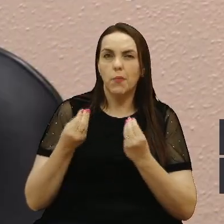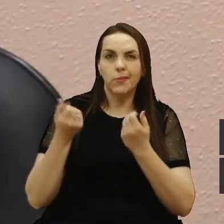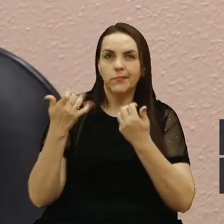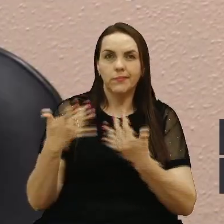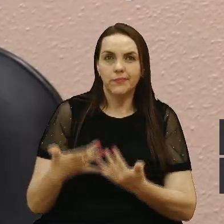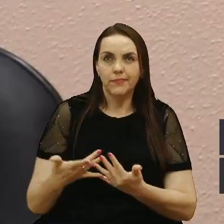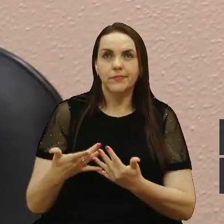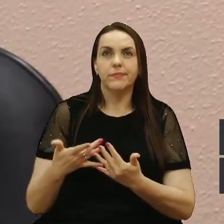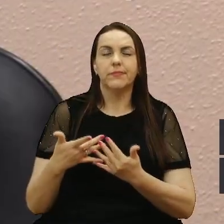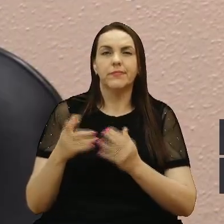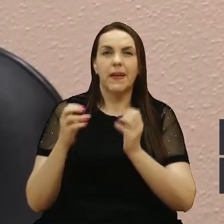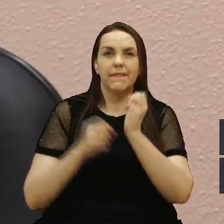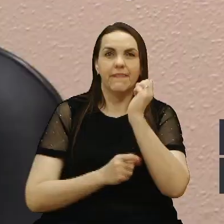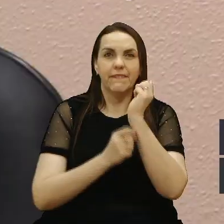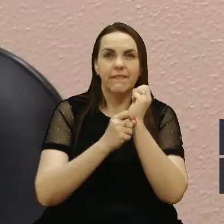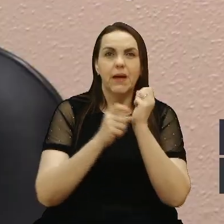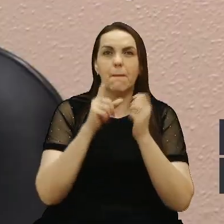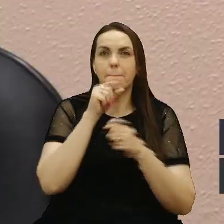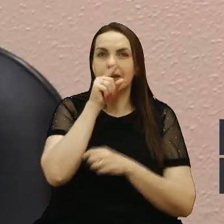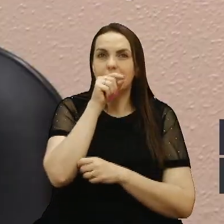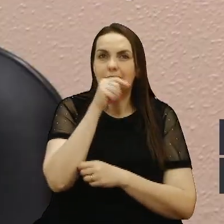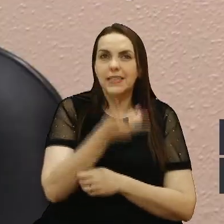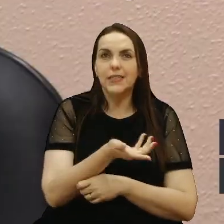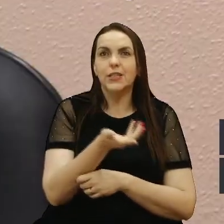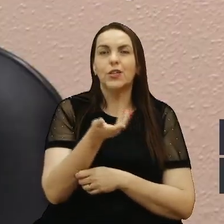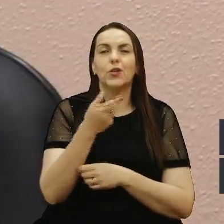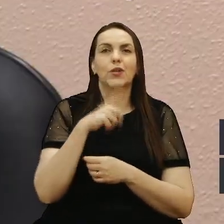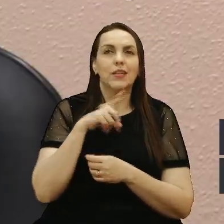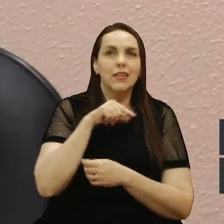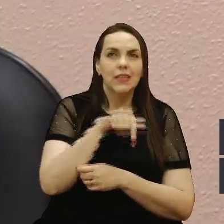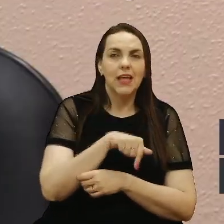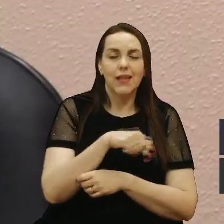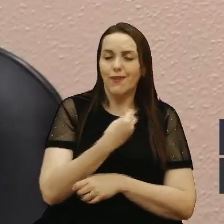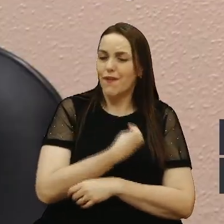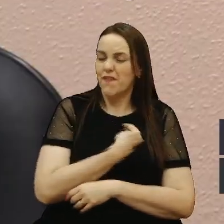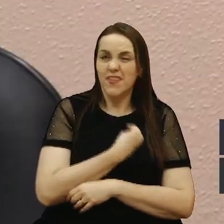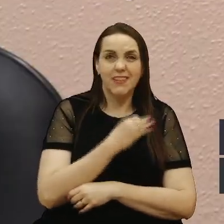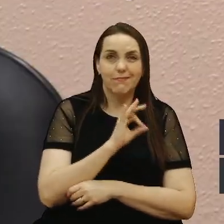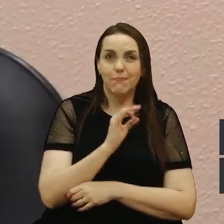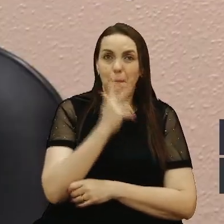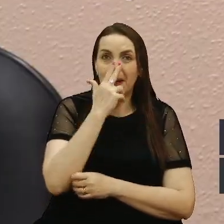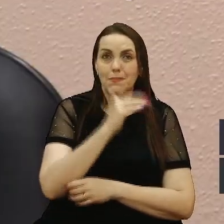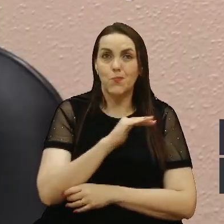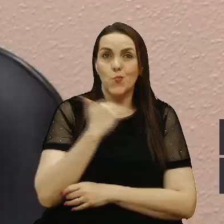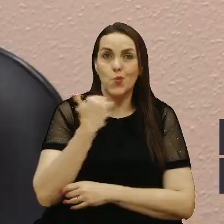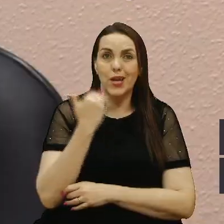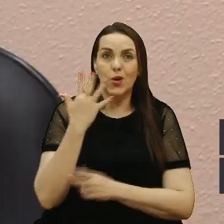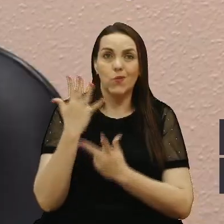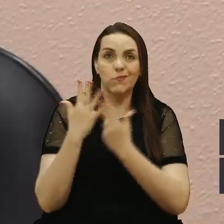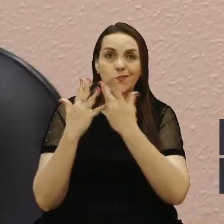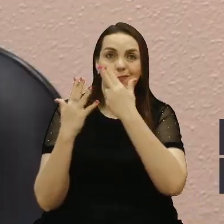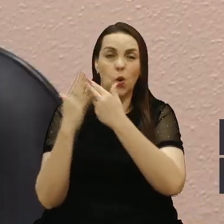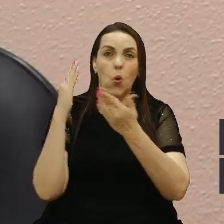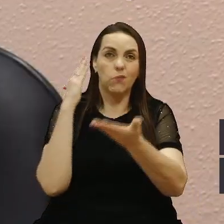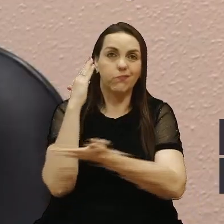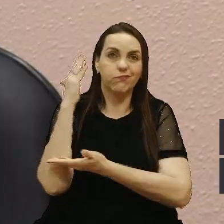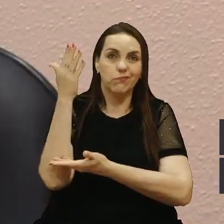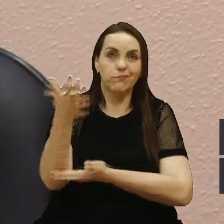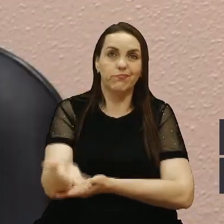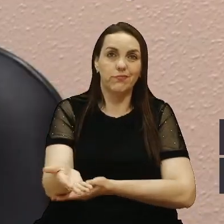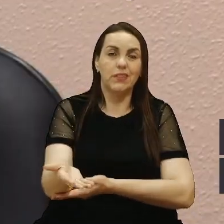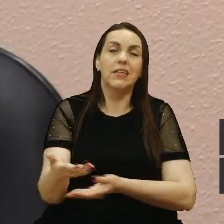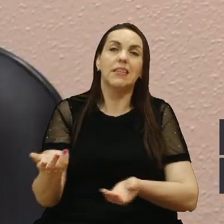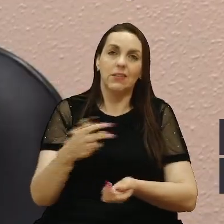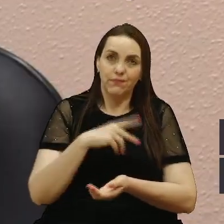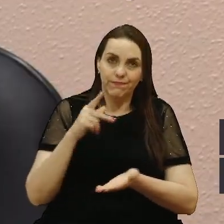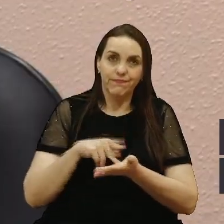de passarinho, ou que foram podadas e parece que elas estão sem vida, que foram mortas, né? Ou elas foram arrancadas de fato. Portanto,